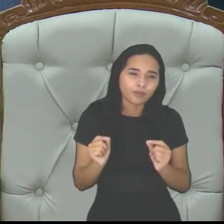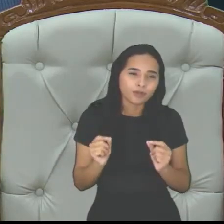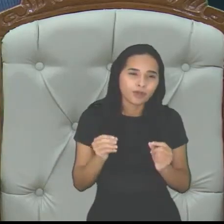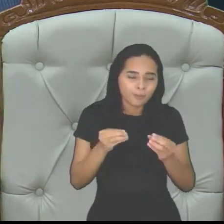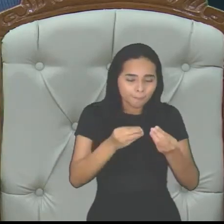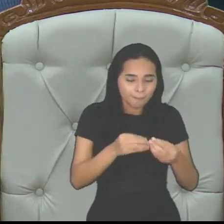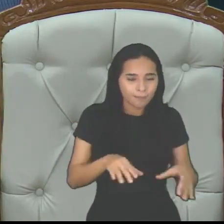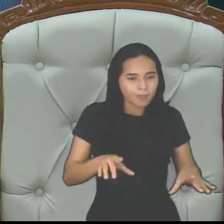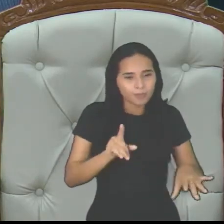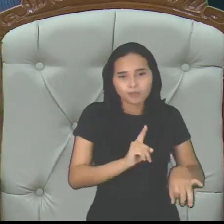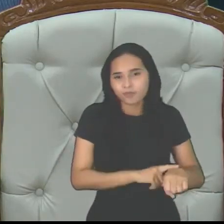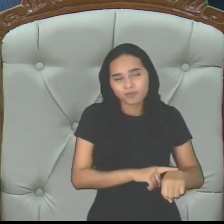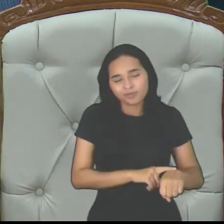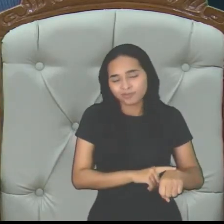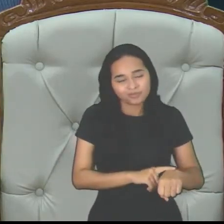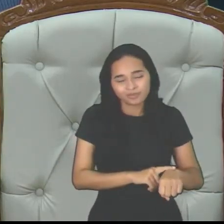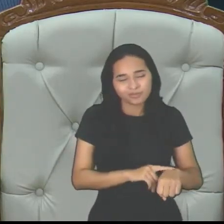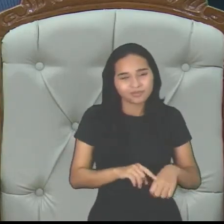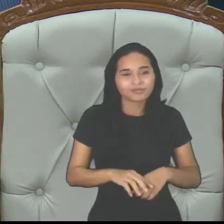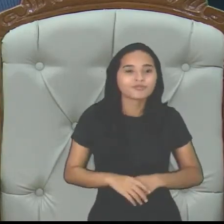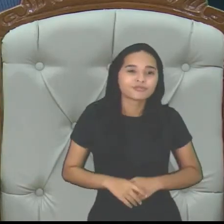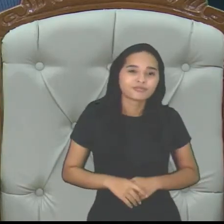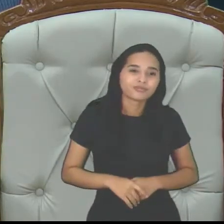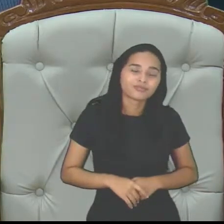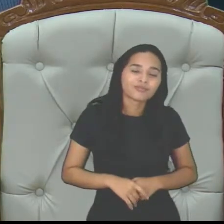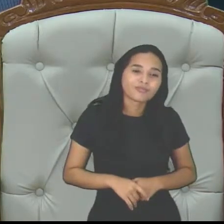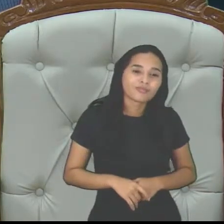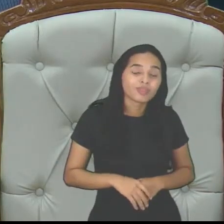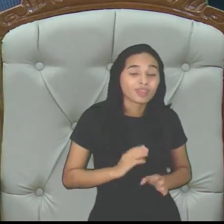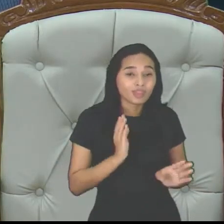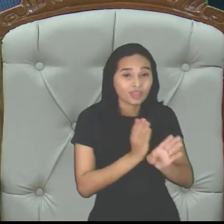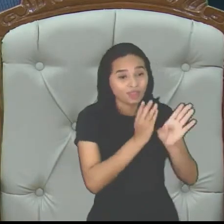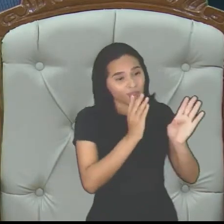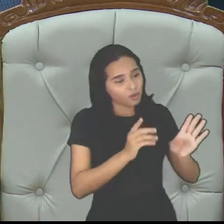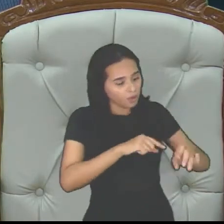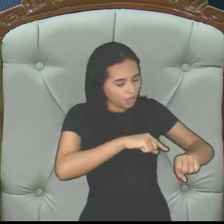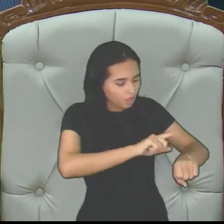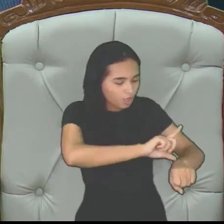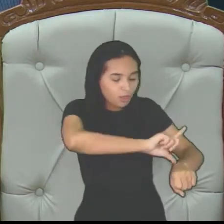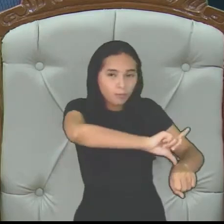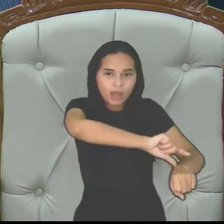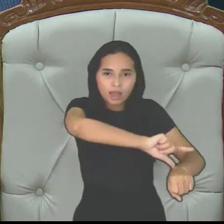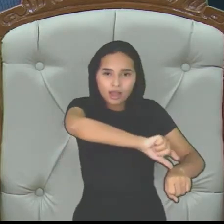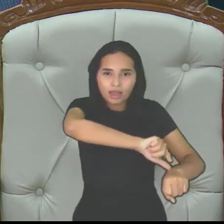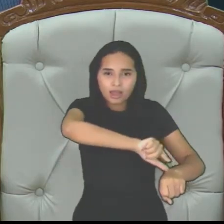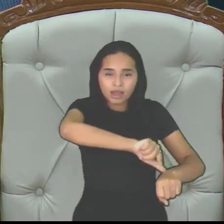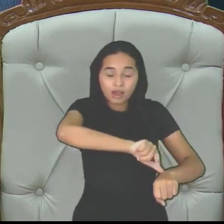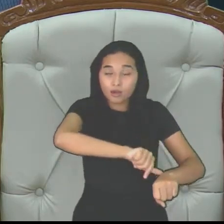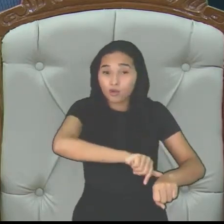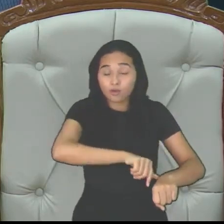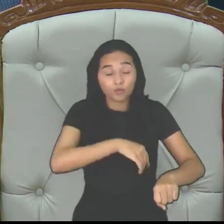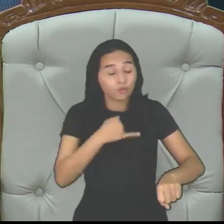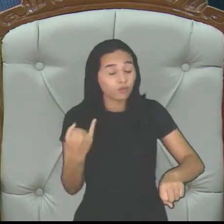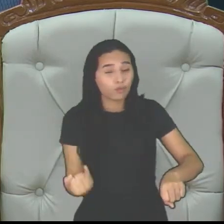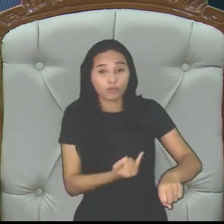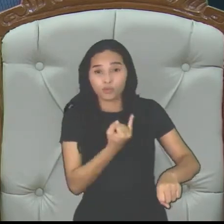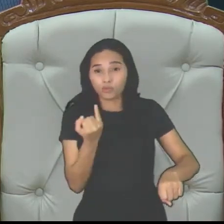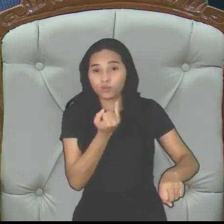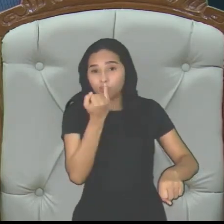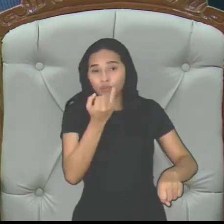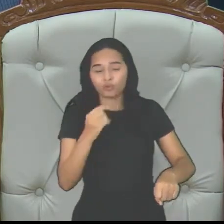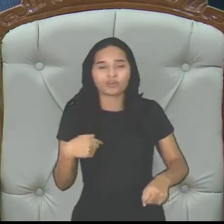desperdiçar o tempo em nossa vida. Quando descobrir o relógio, é uma utilidade muito necessária, que